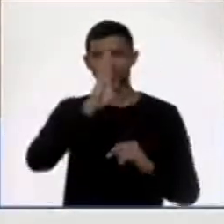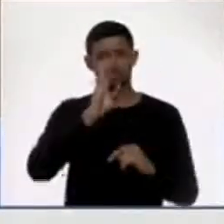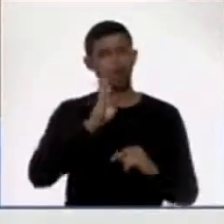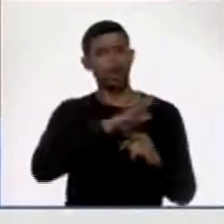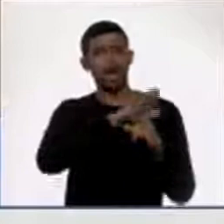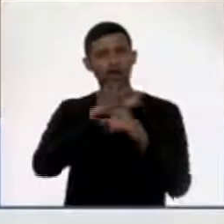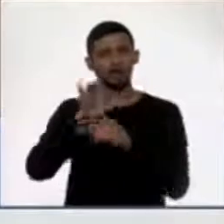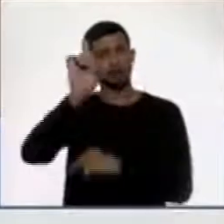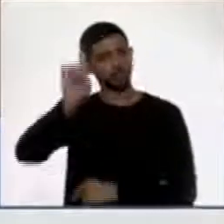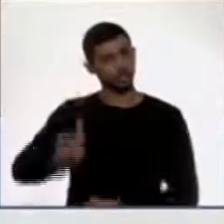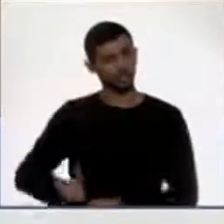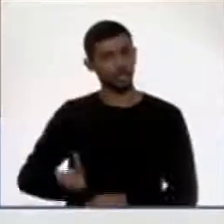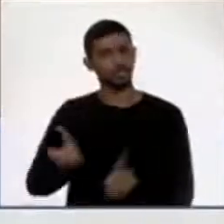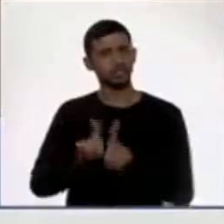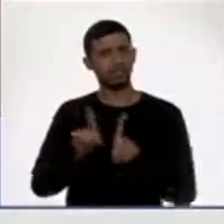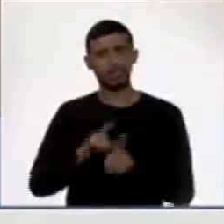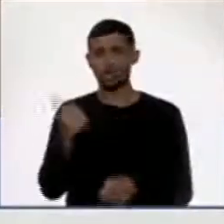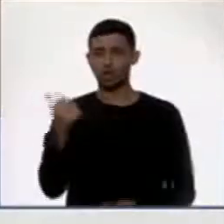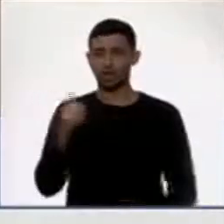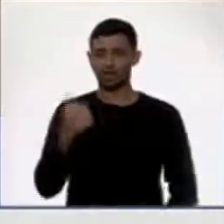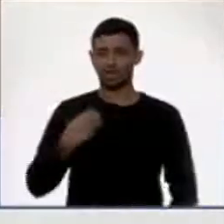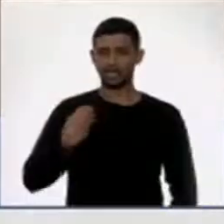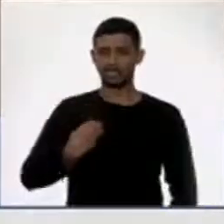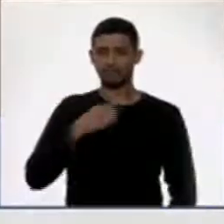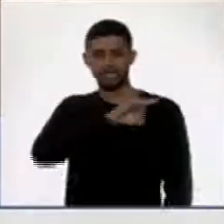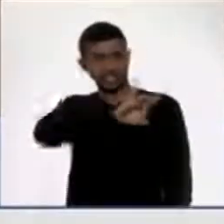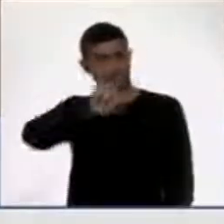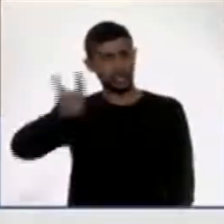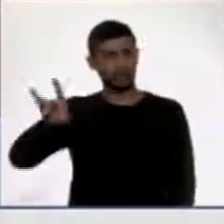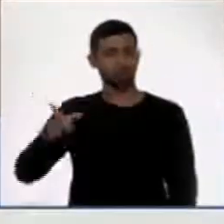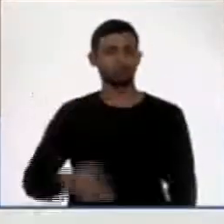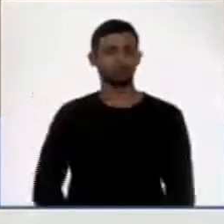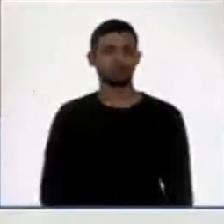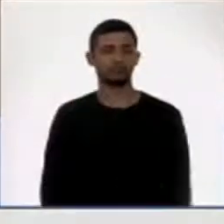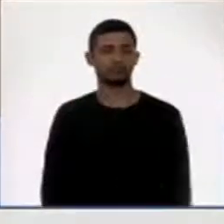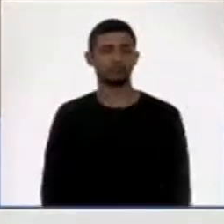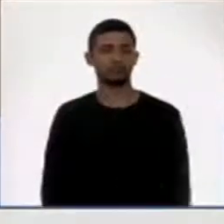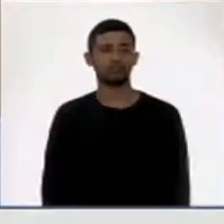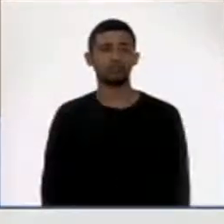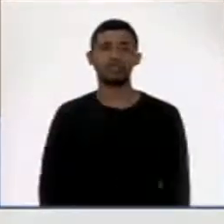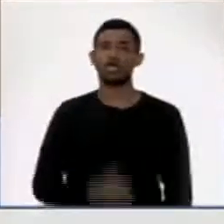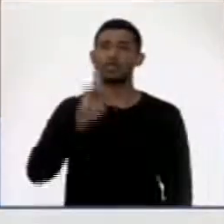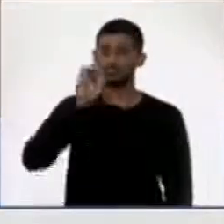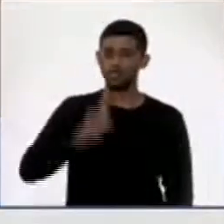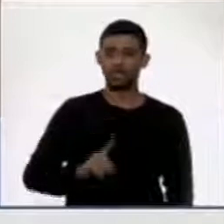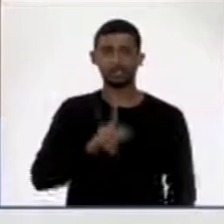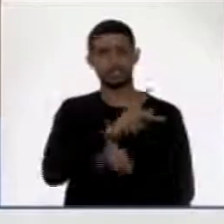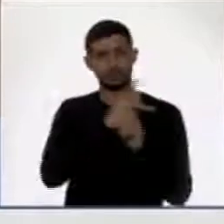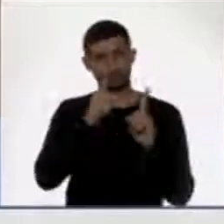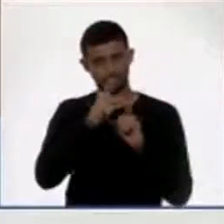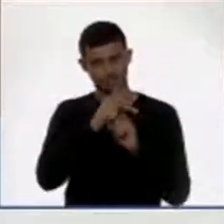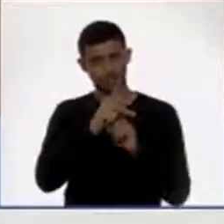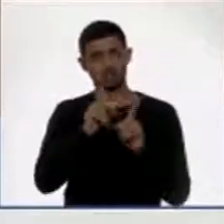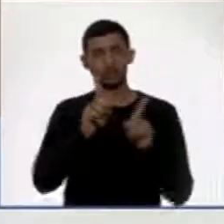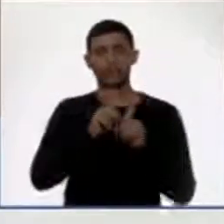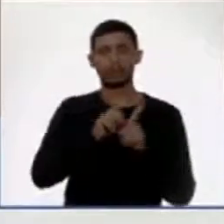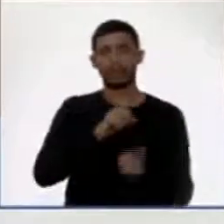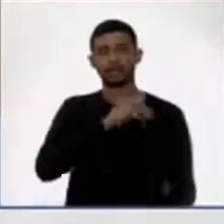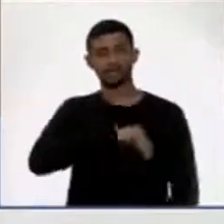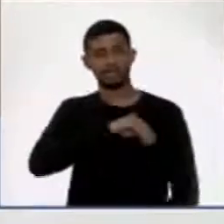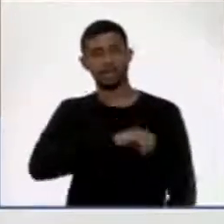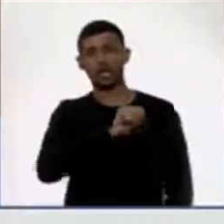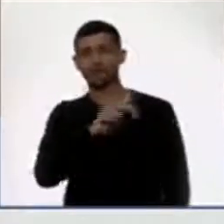dos direitos e da qualidade de vida das pessoas. Os direitos previdenciários,